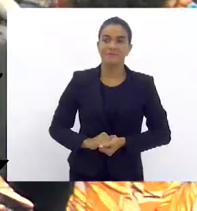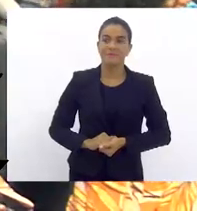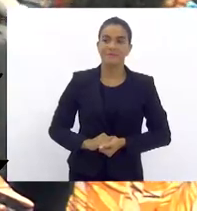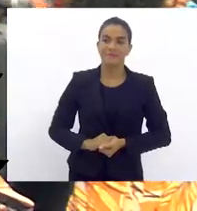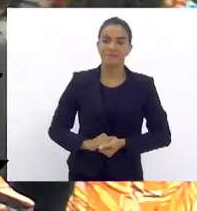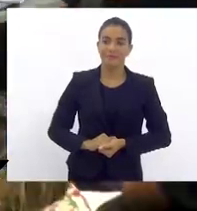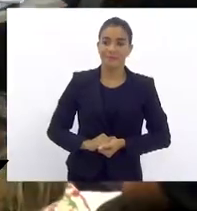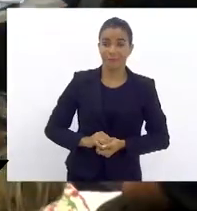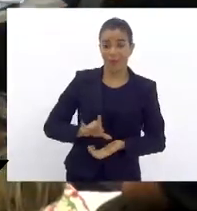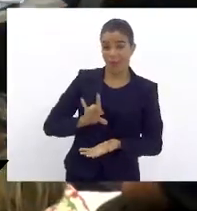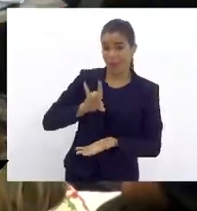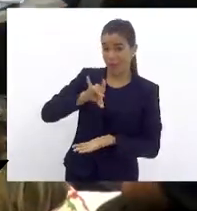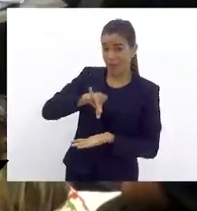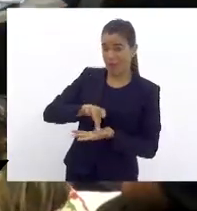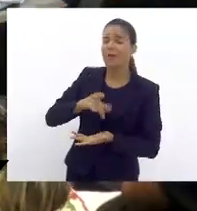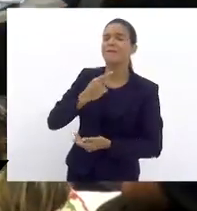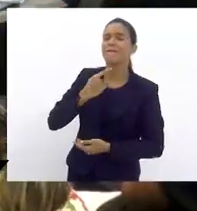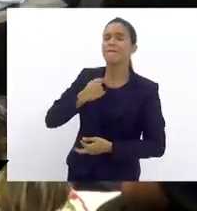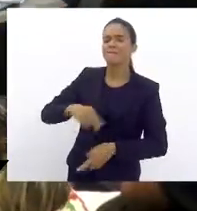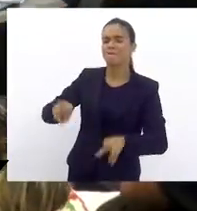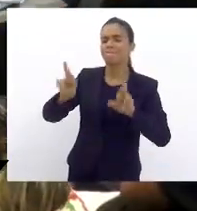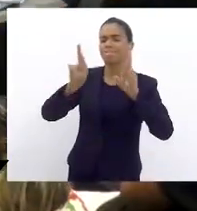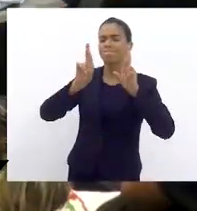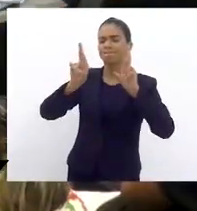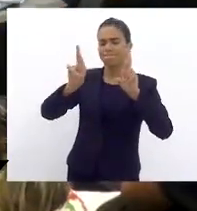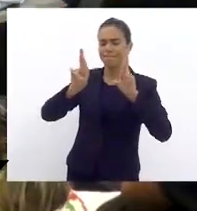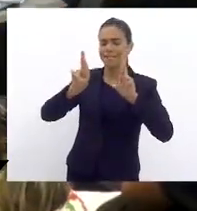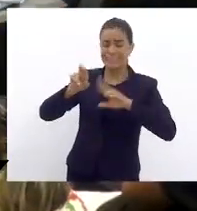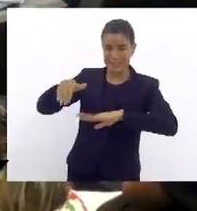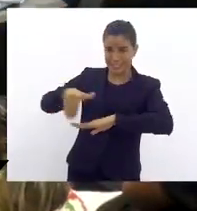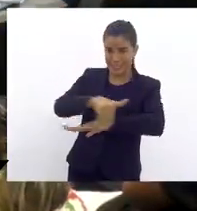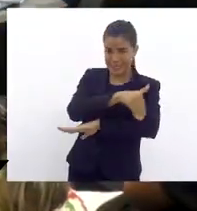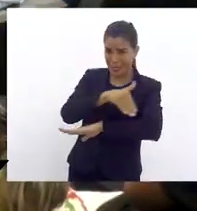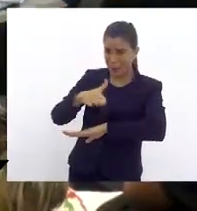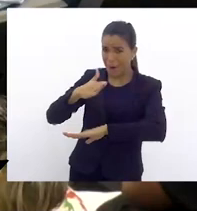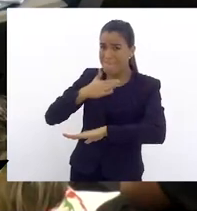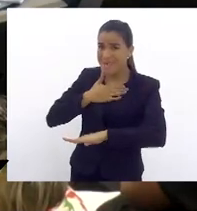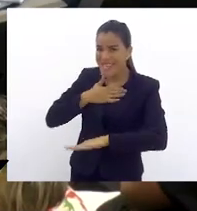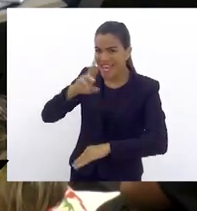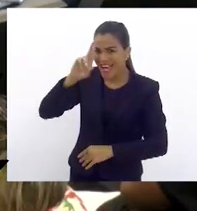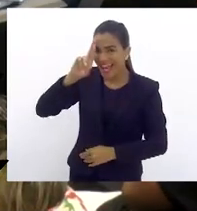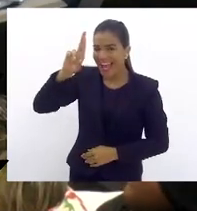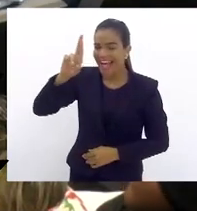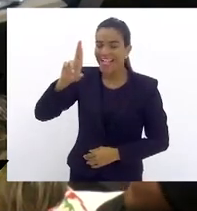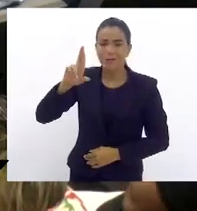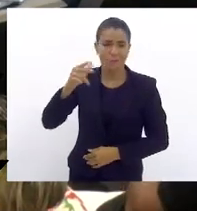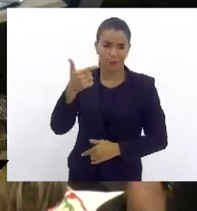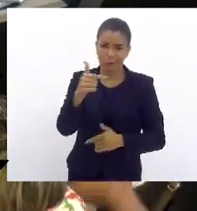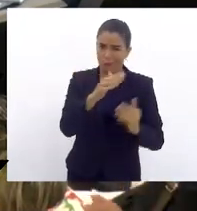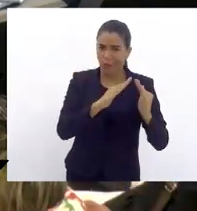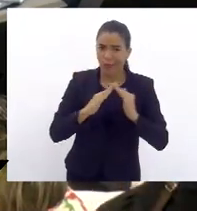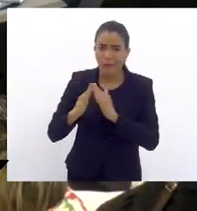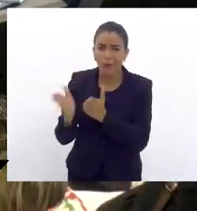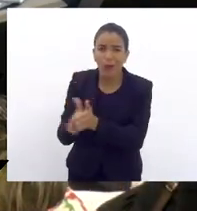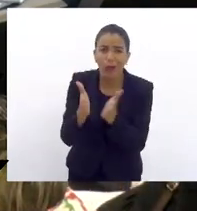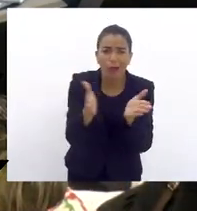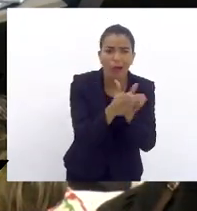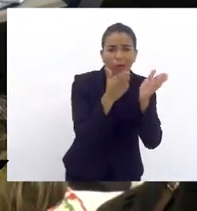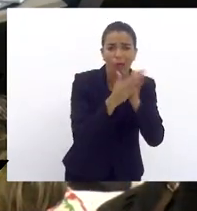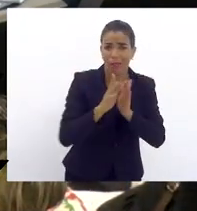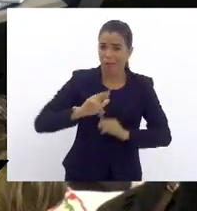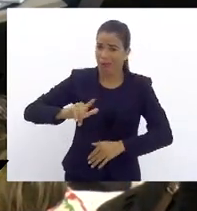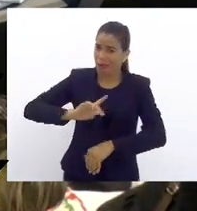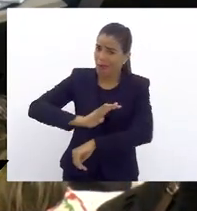a realidade que desejo se essa rua minha fosse não teria morador na rua nem